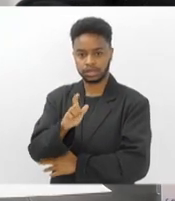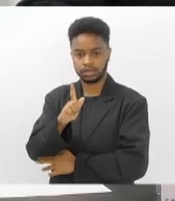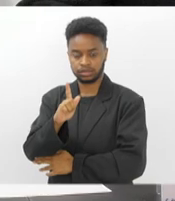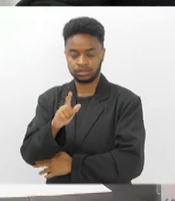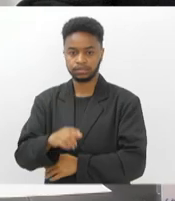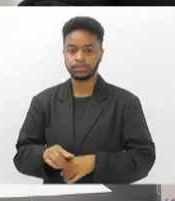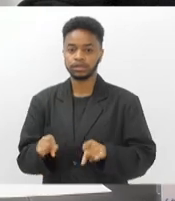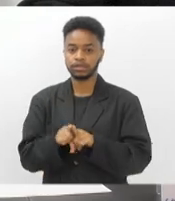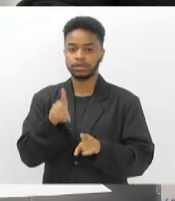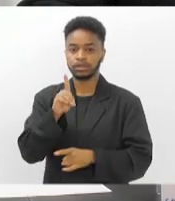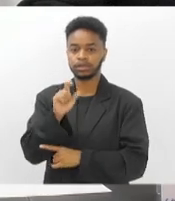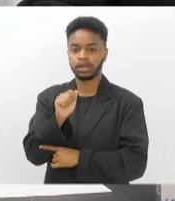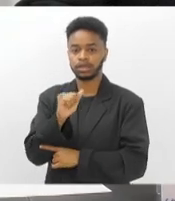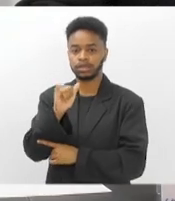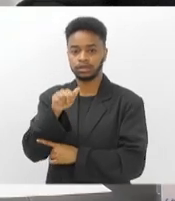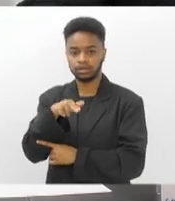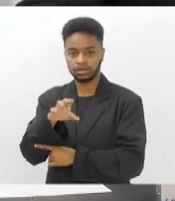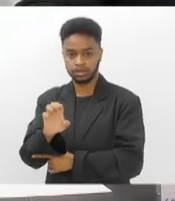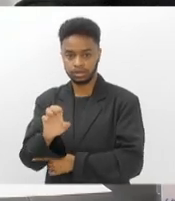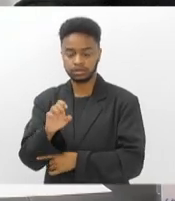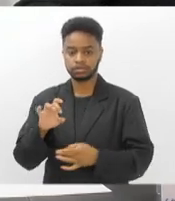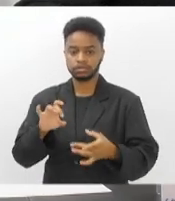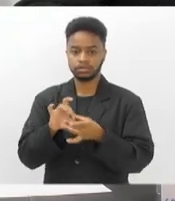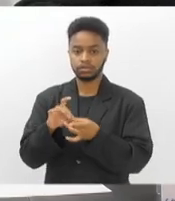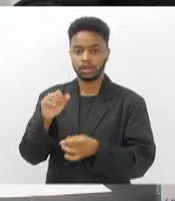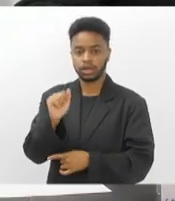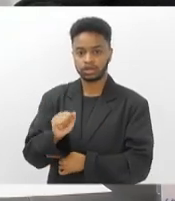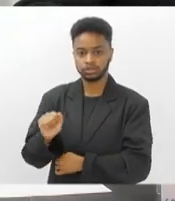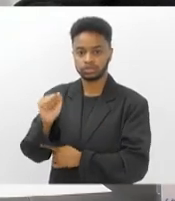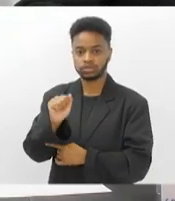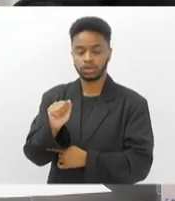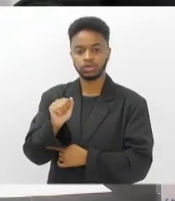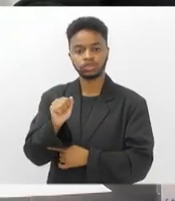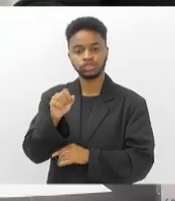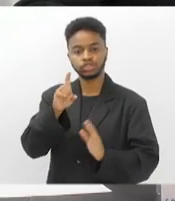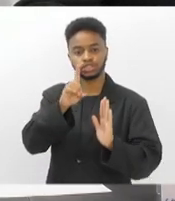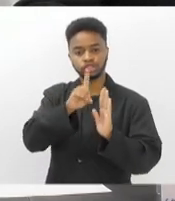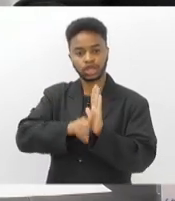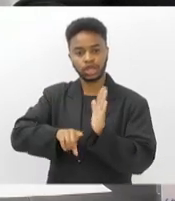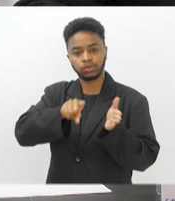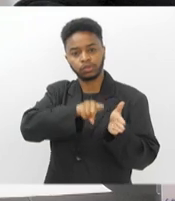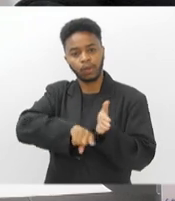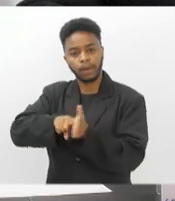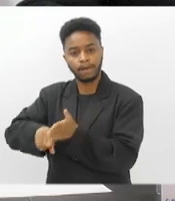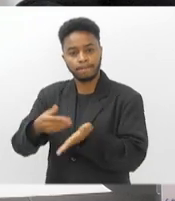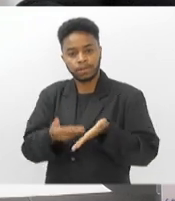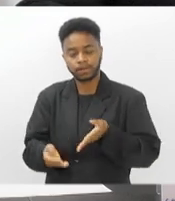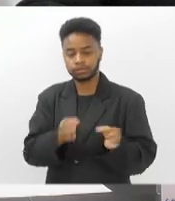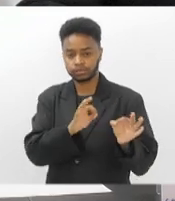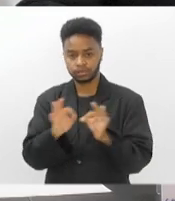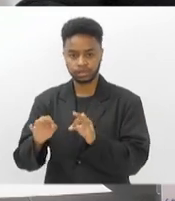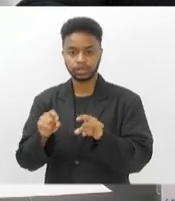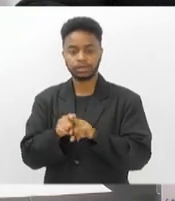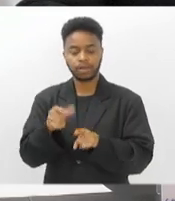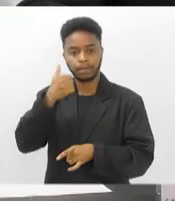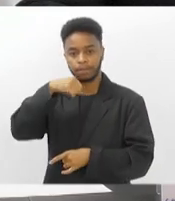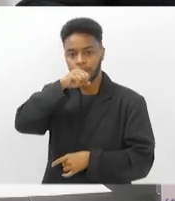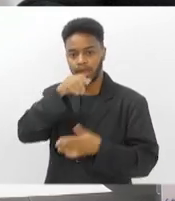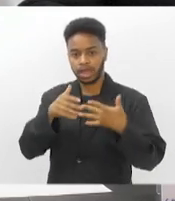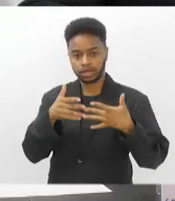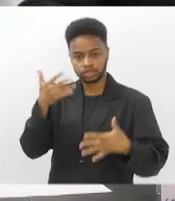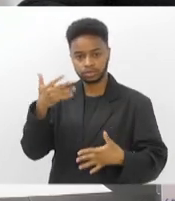a daane Valêncio da Silva que é da associação nenhum direito a menos mãe atípica e que tem feito uma